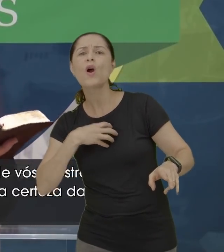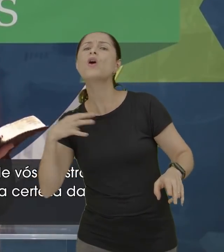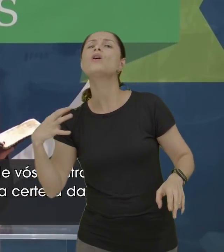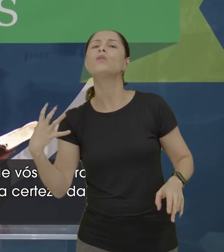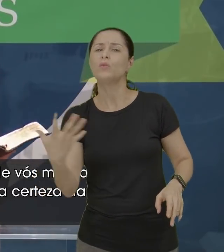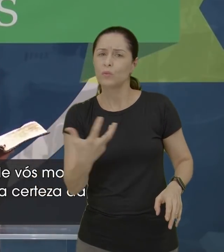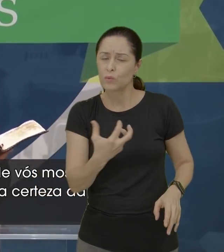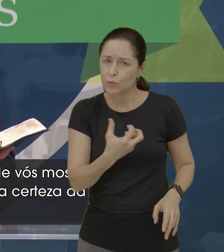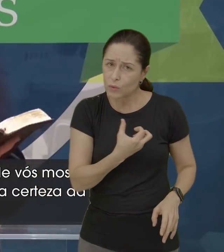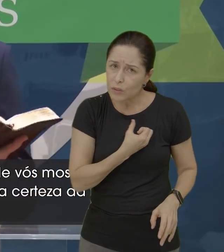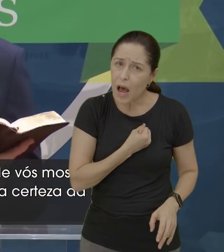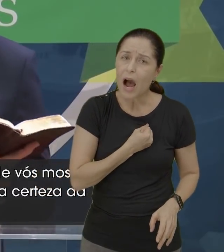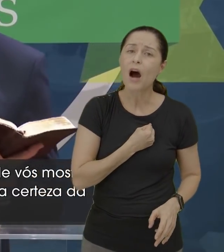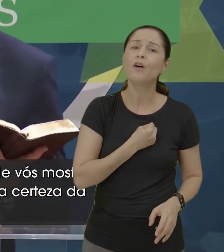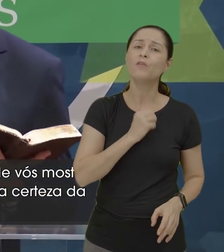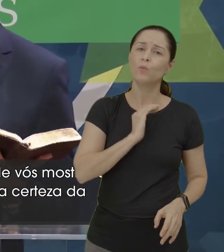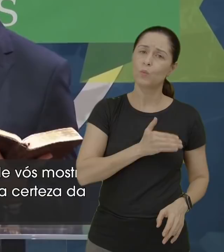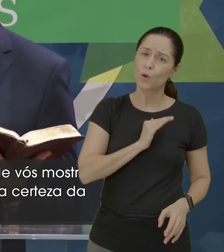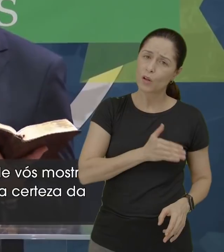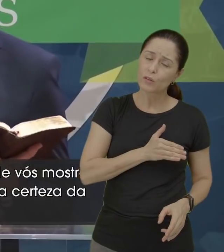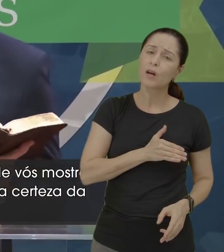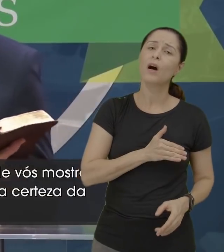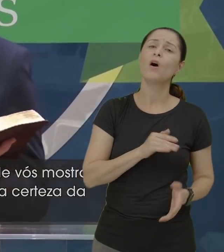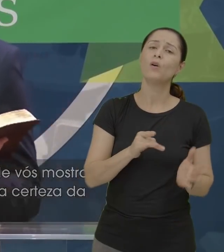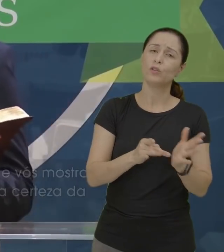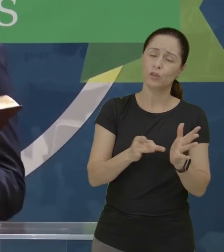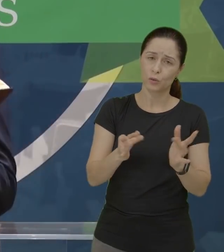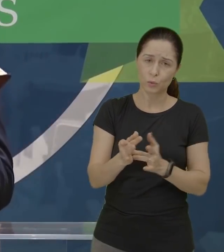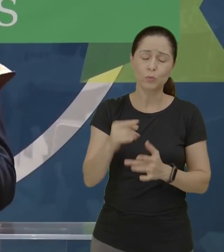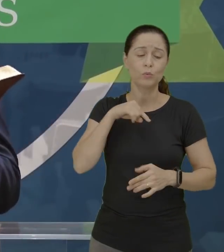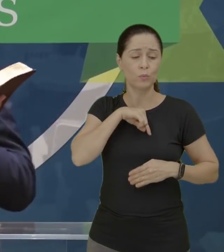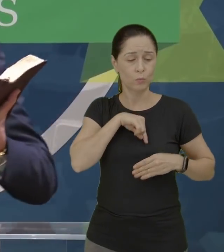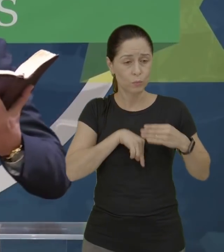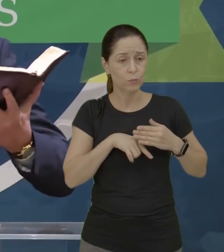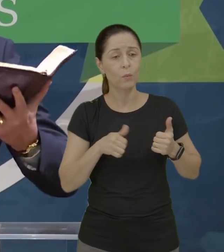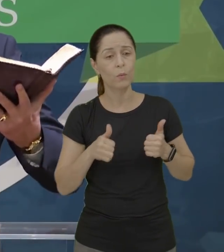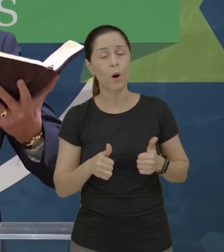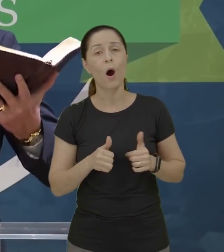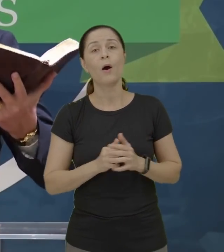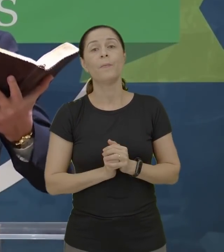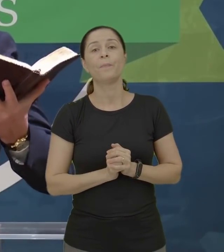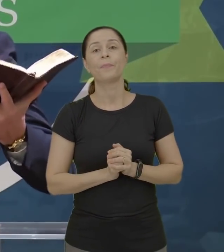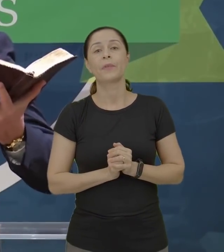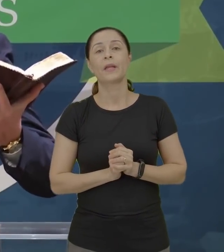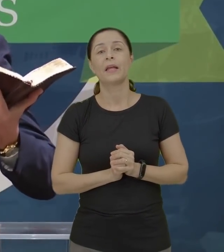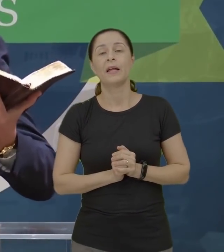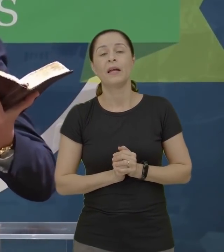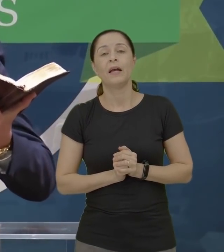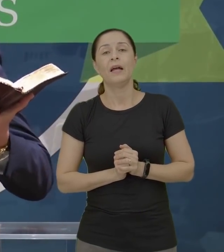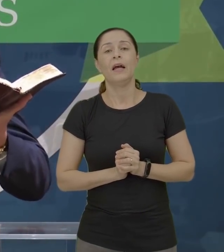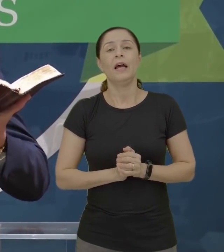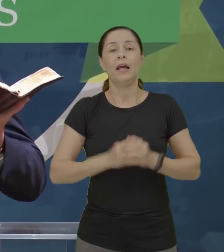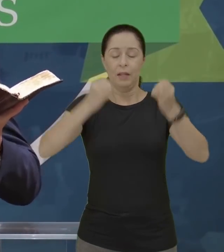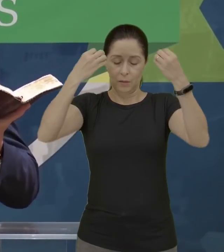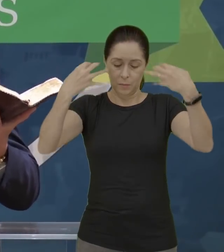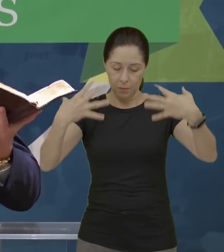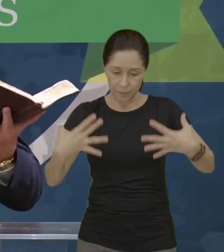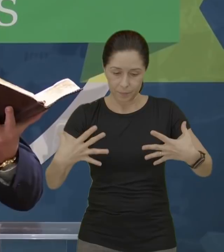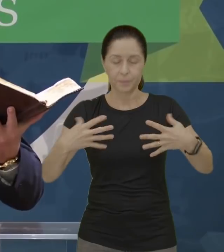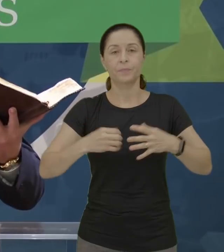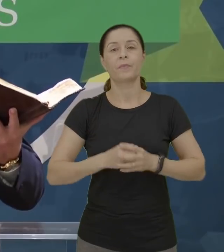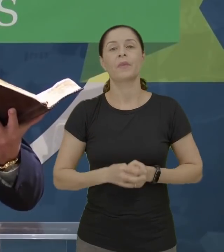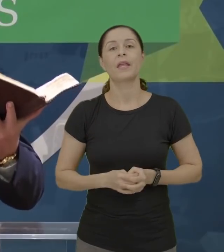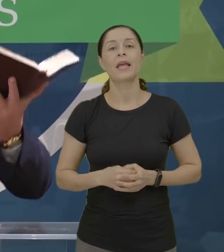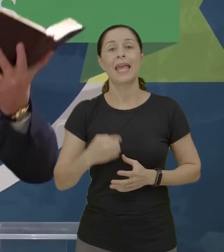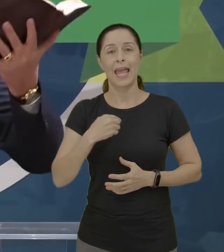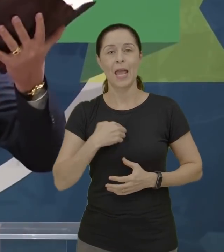está dizendo? Ele está dizendo o seguinte: não basta você ter um arroubo de entusiasmo para ajudar o